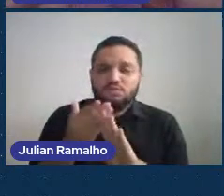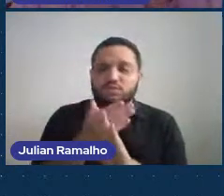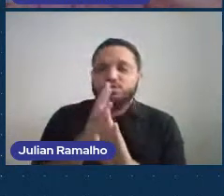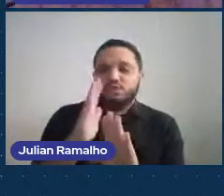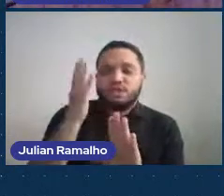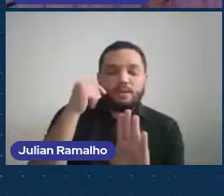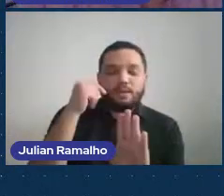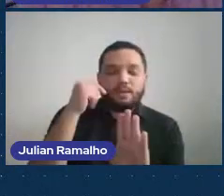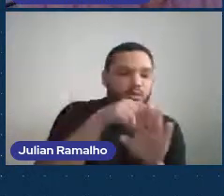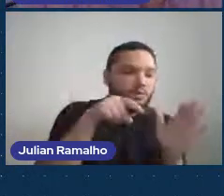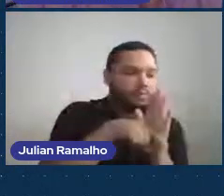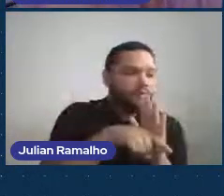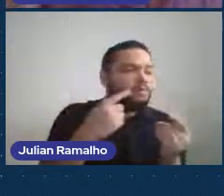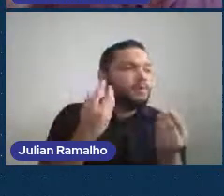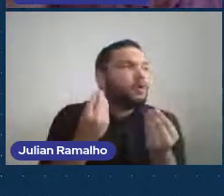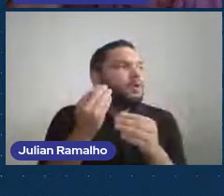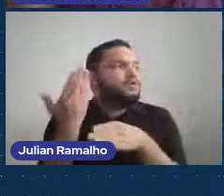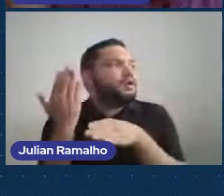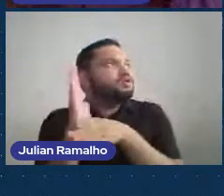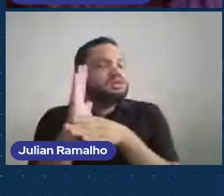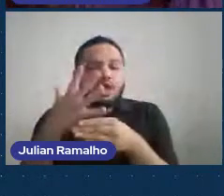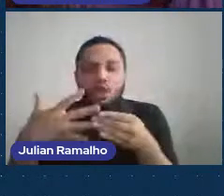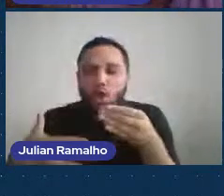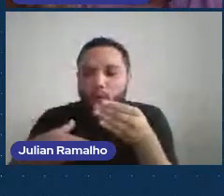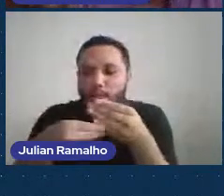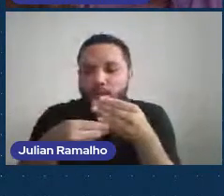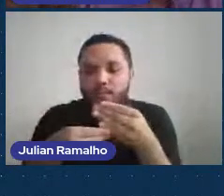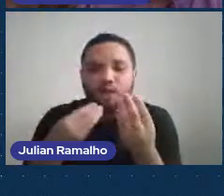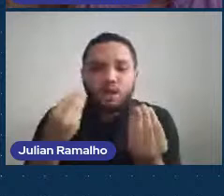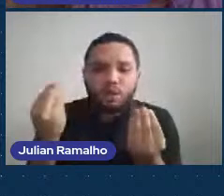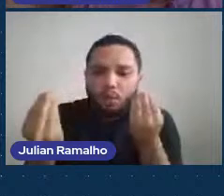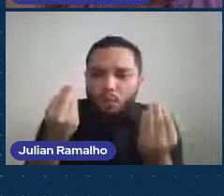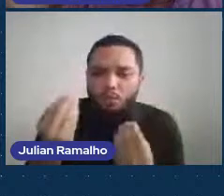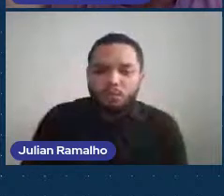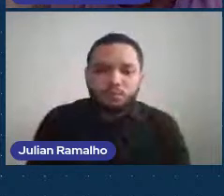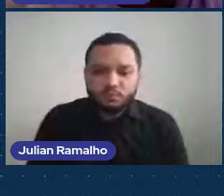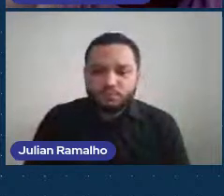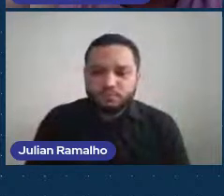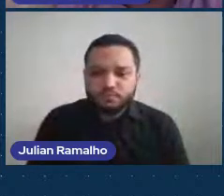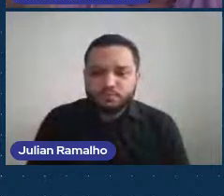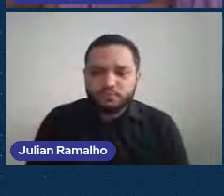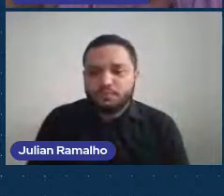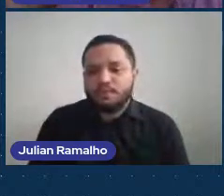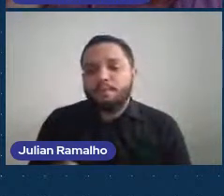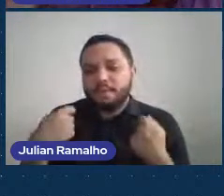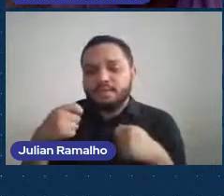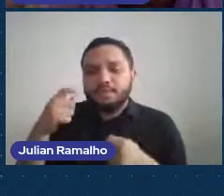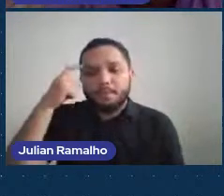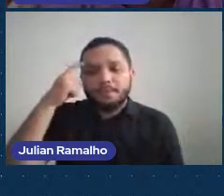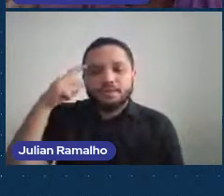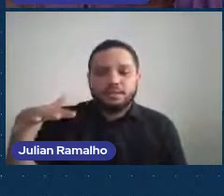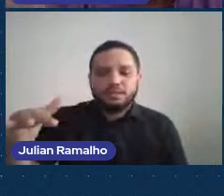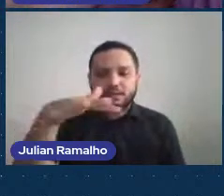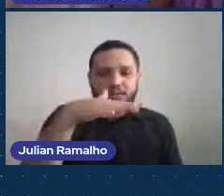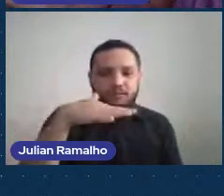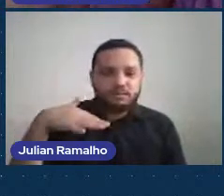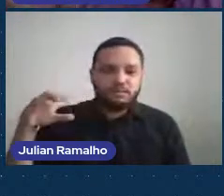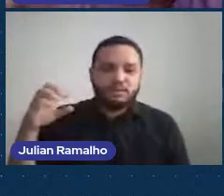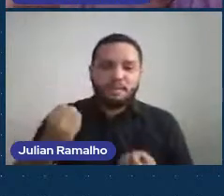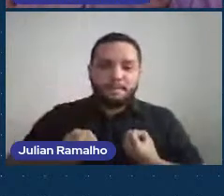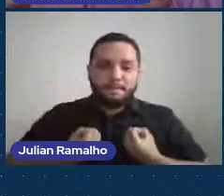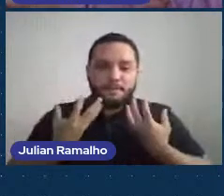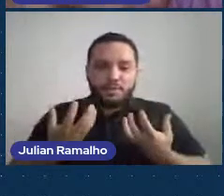tema, sobre aquele assunto? Então, é importante pensar numa dimensão científica, né, de produção de conhecimento